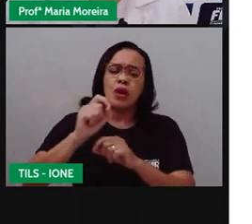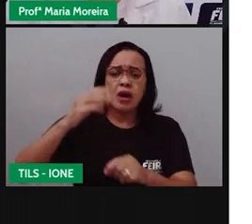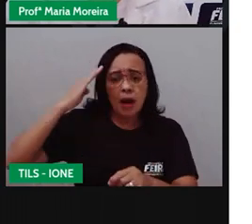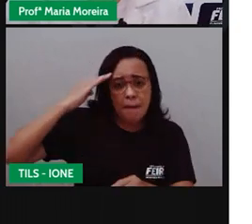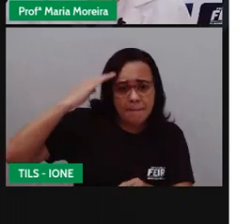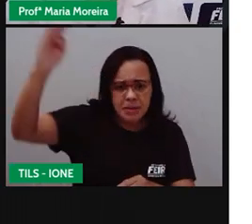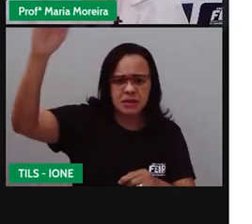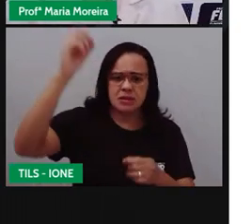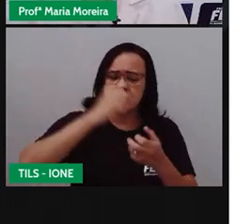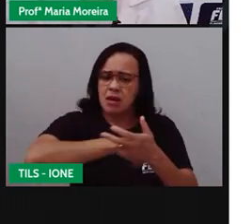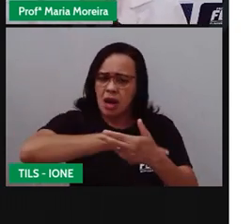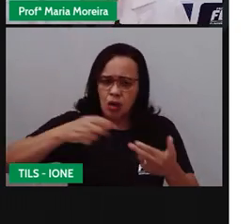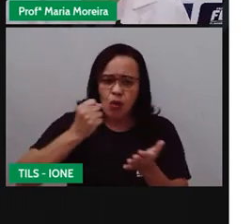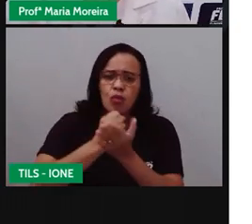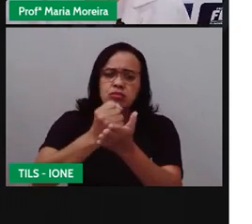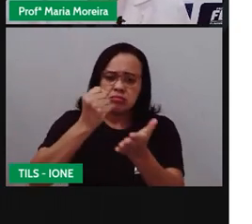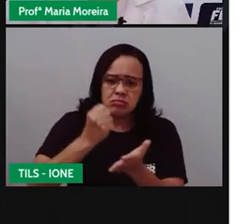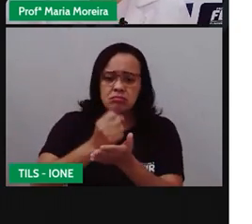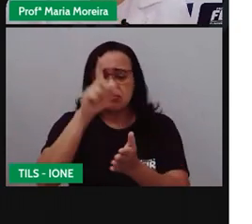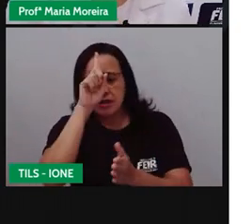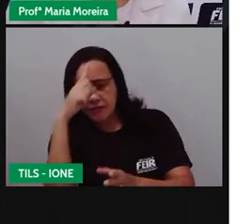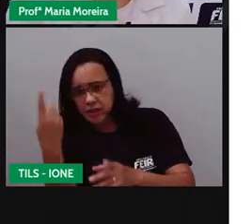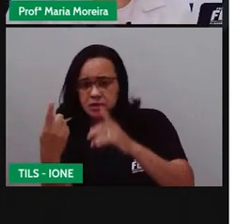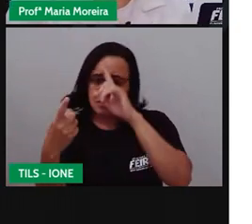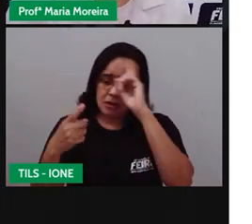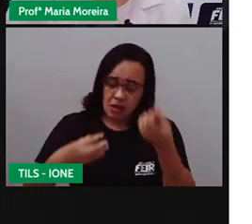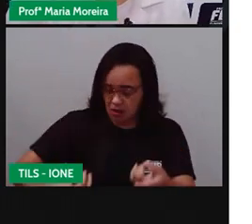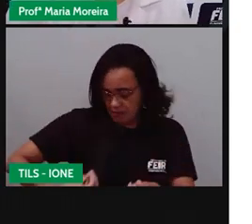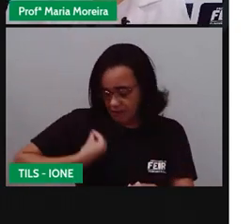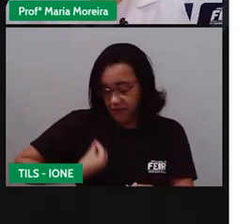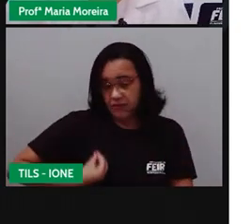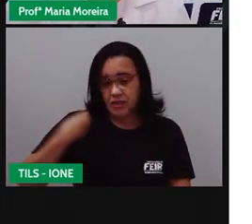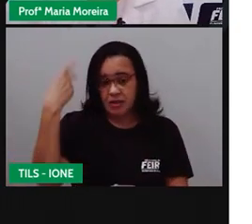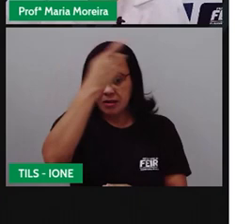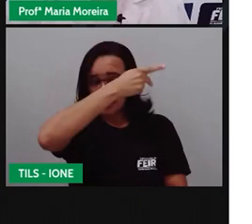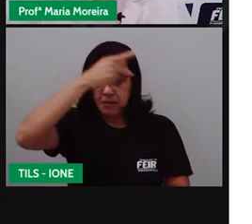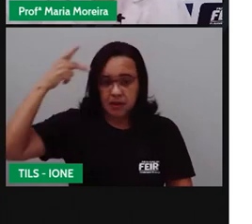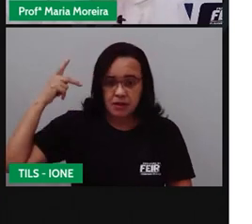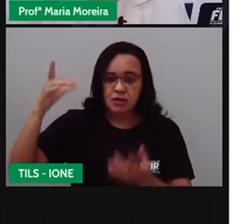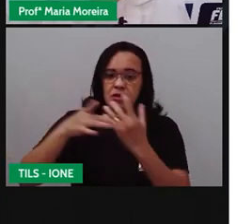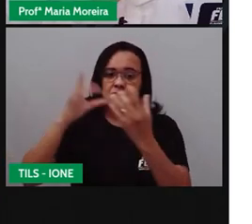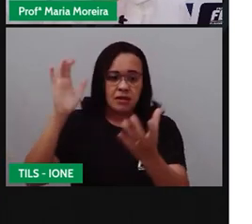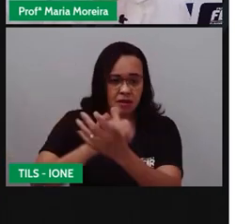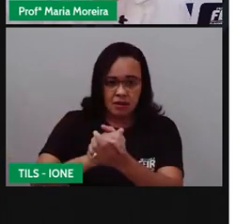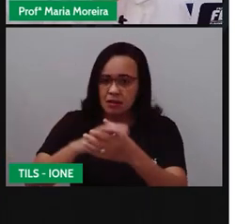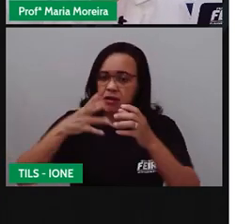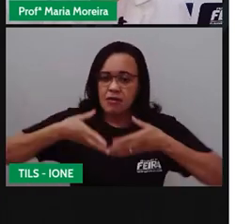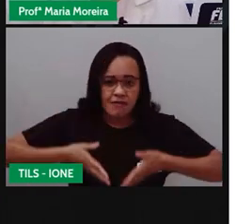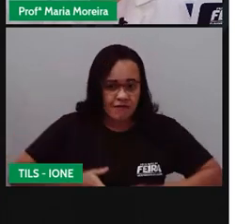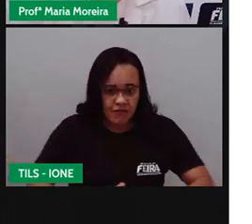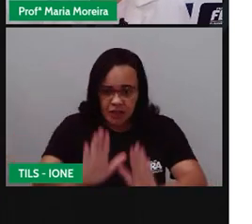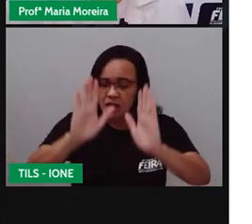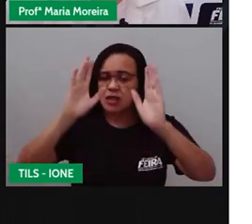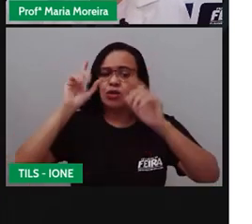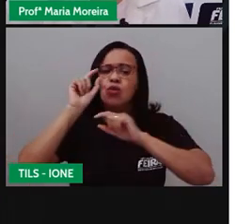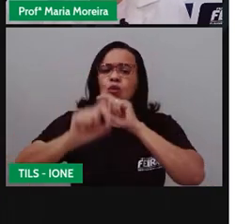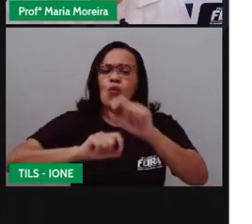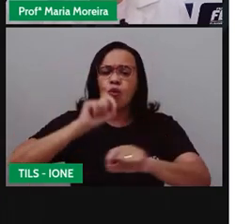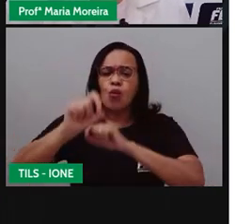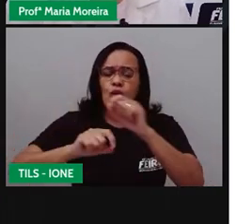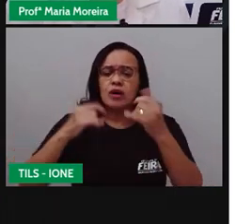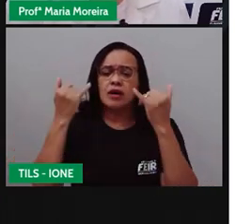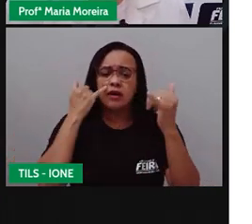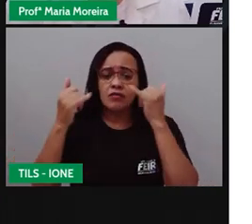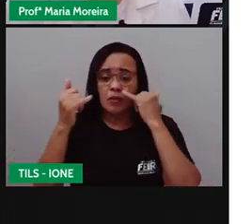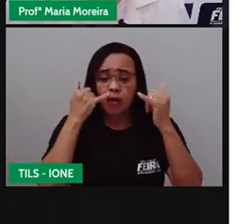Principais contribuições, invenções, vida pessoal, casamento, filhos, são informações importantes